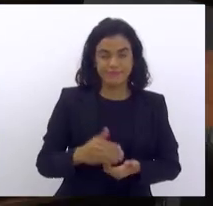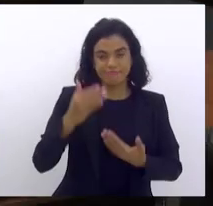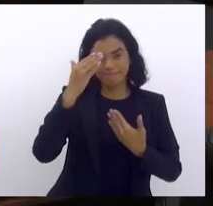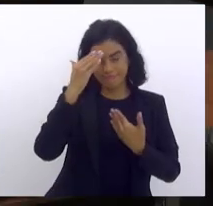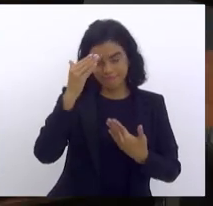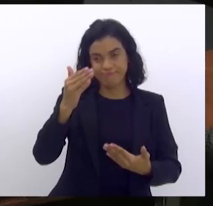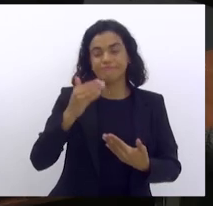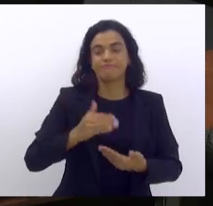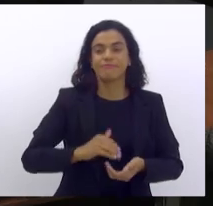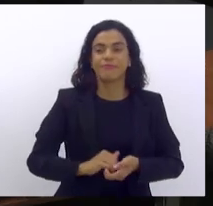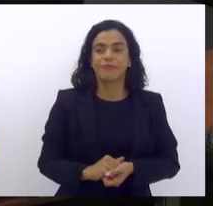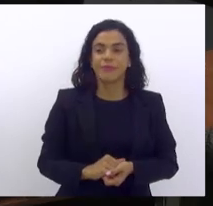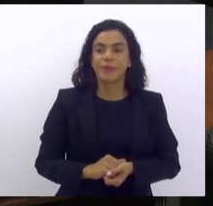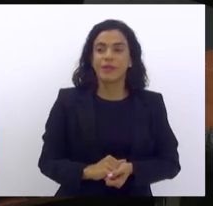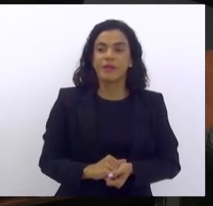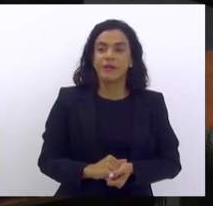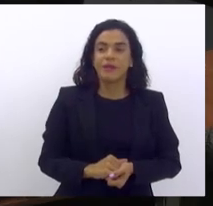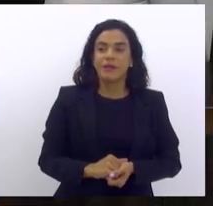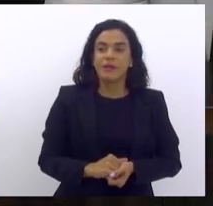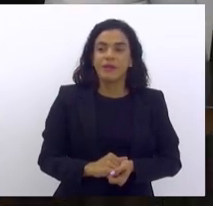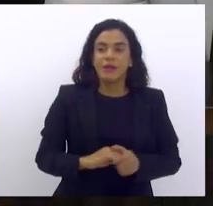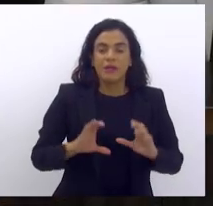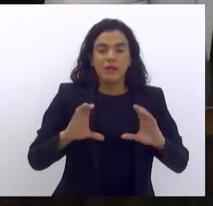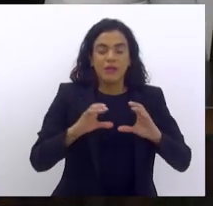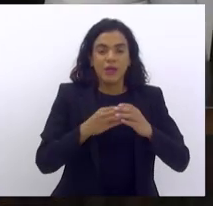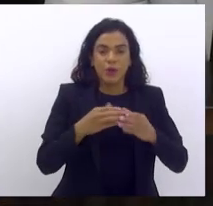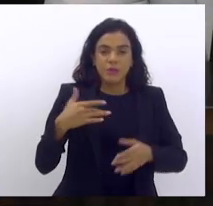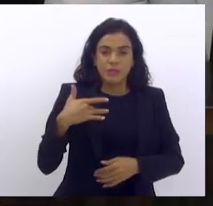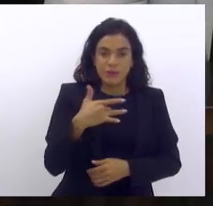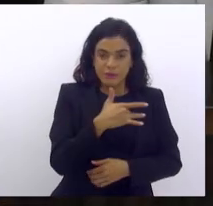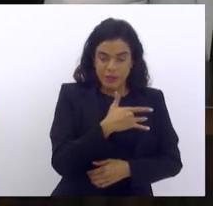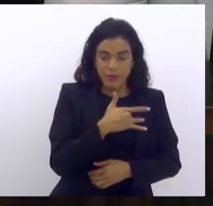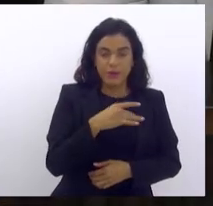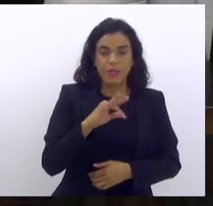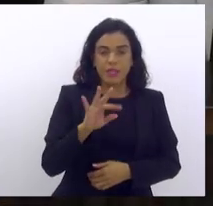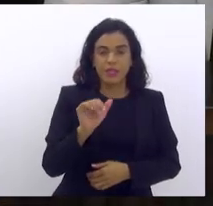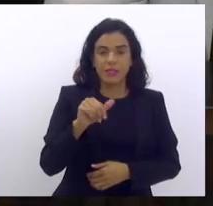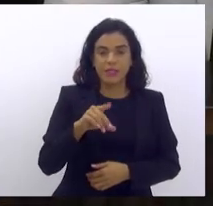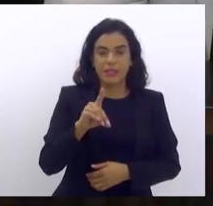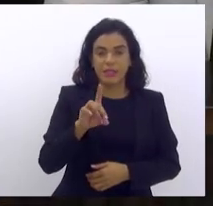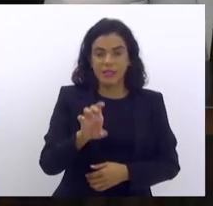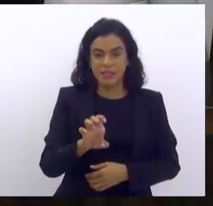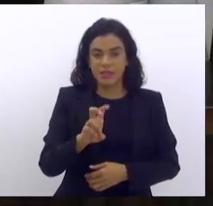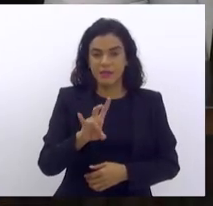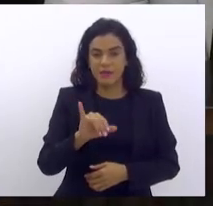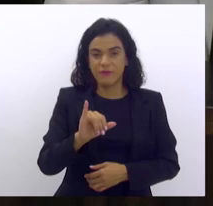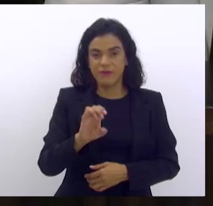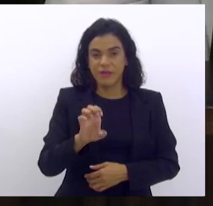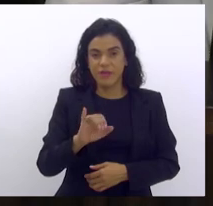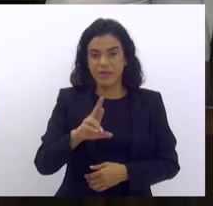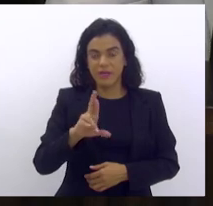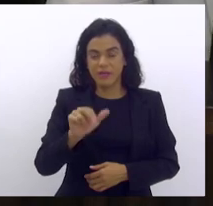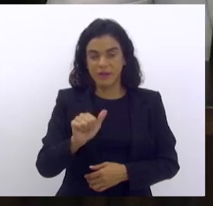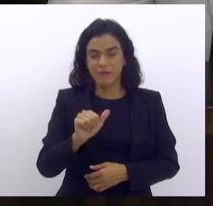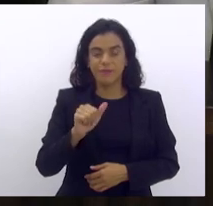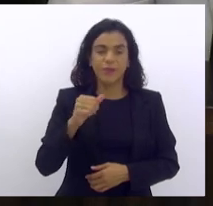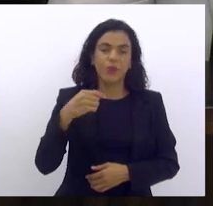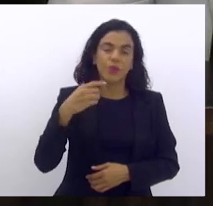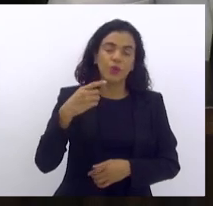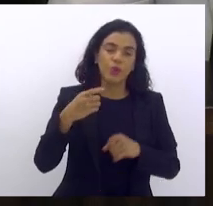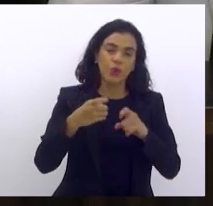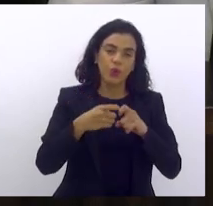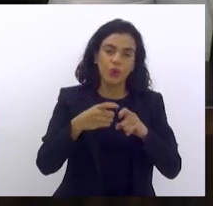Obrigado, nobre deputado. Pela Comissão de Saúde, Tandy Vieira, Vitor Júnior, doutor